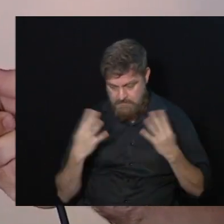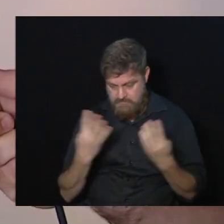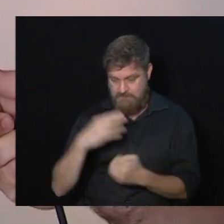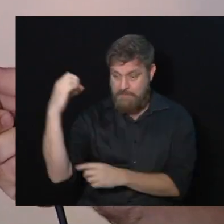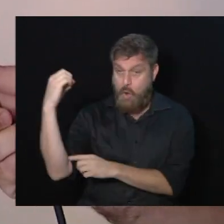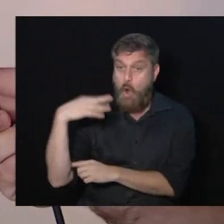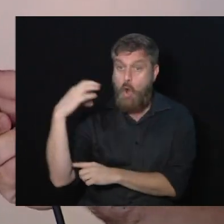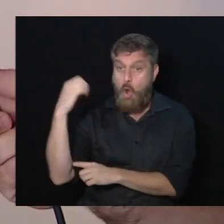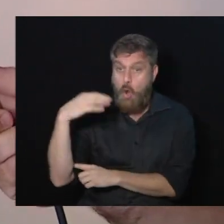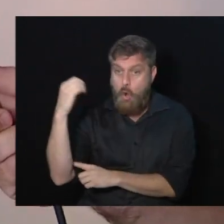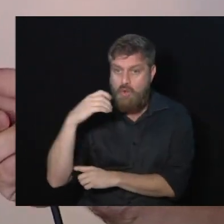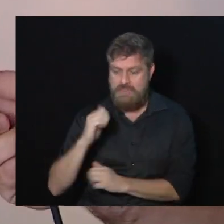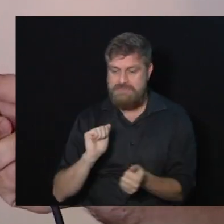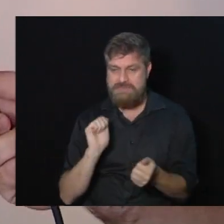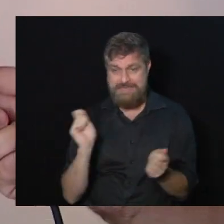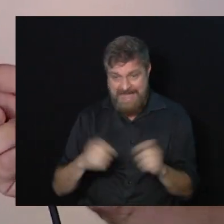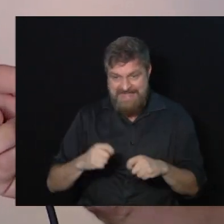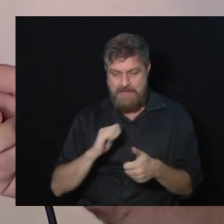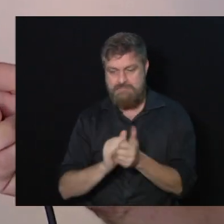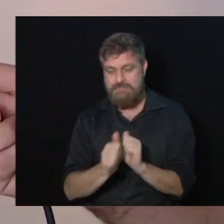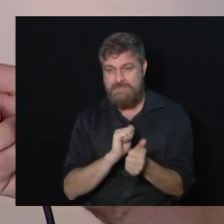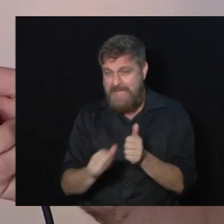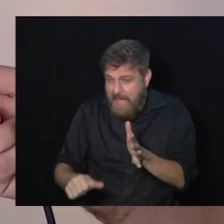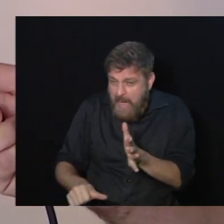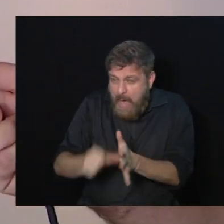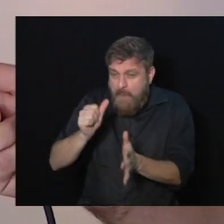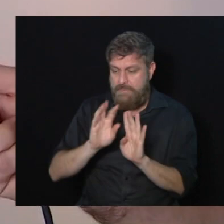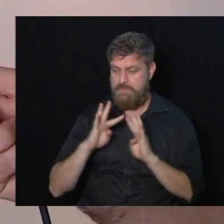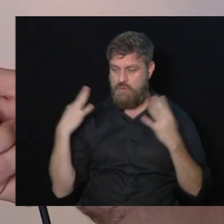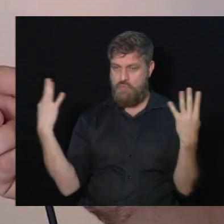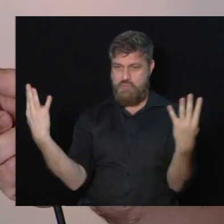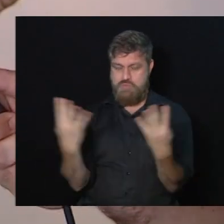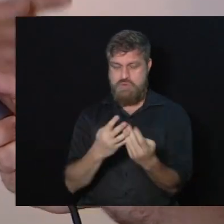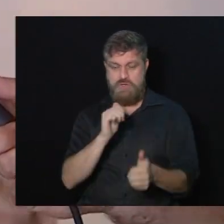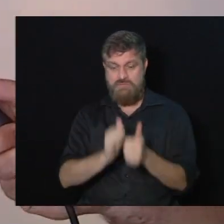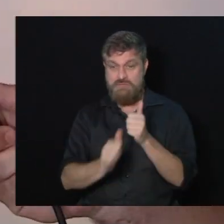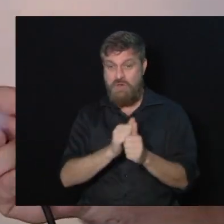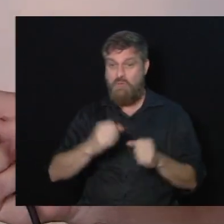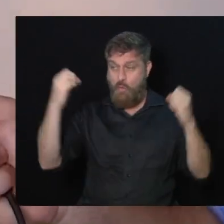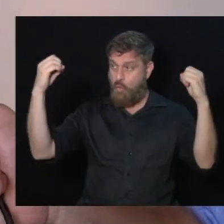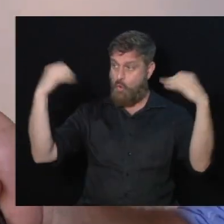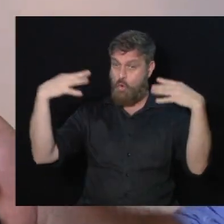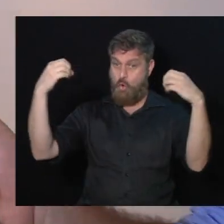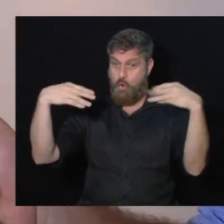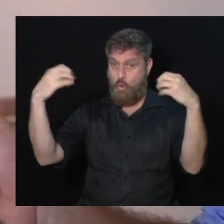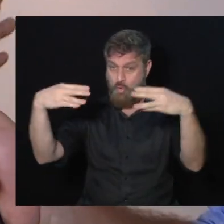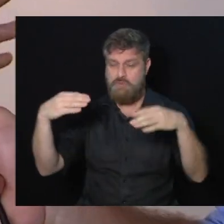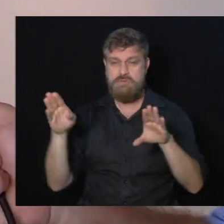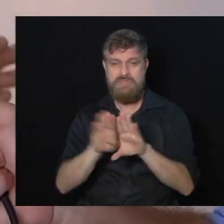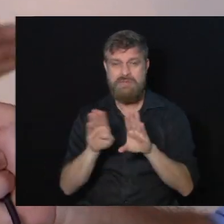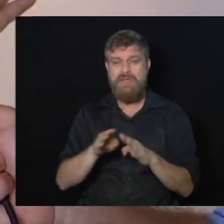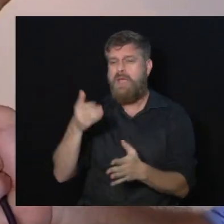isso foi, então, figurado como o primeiro estádio iluminado do país. A época da construção do estádio, inclusive, ele só